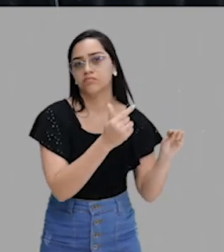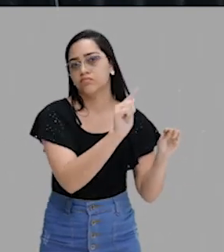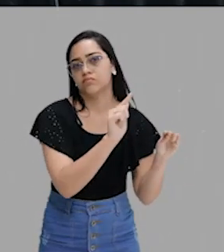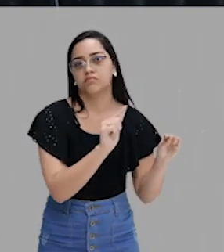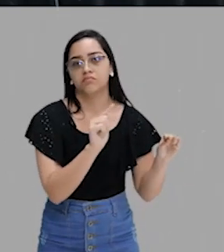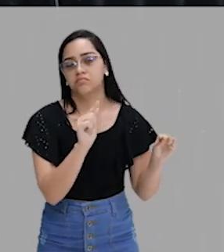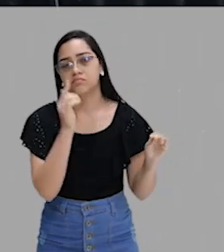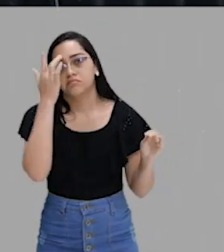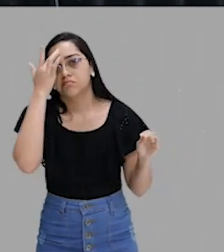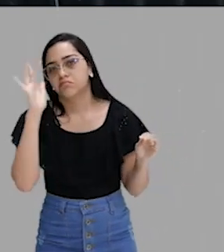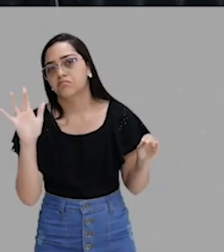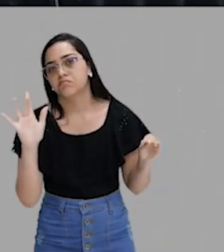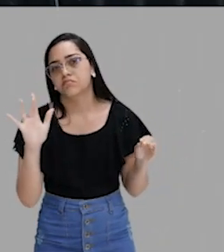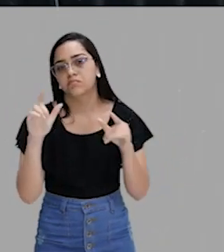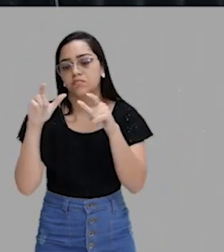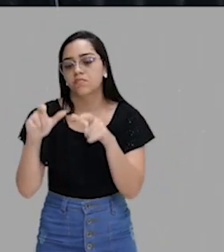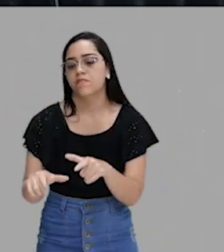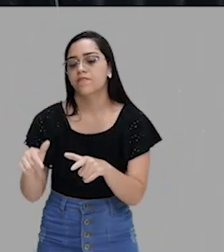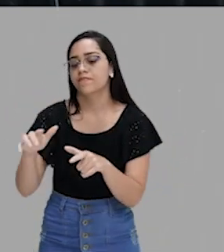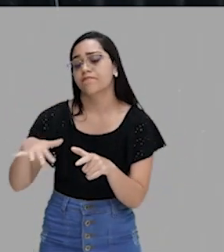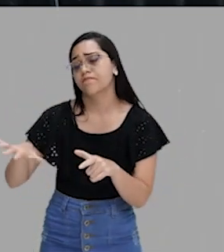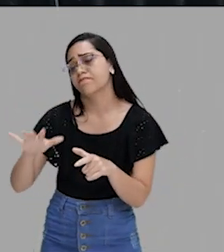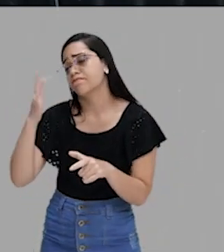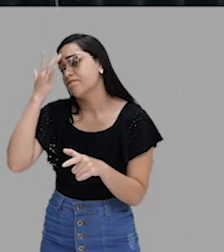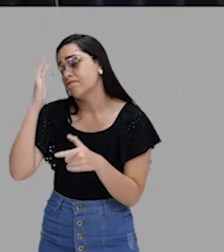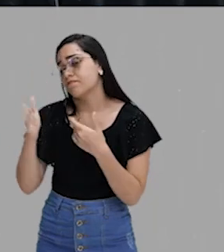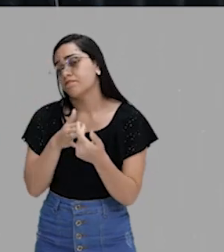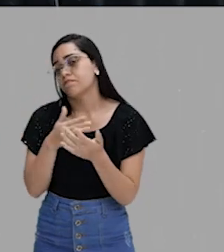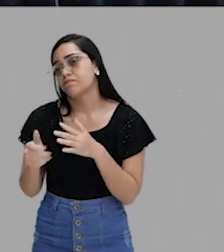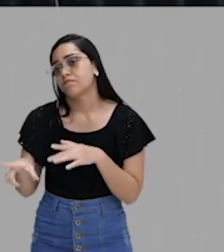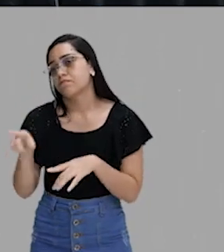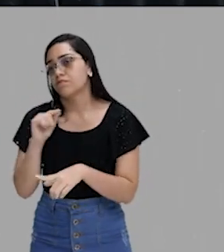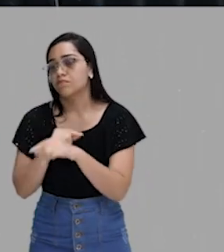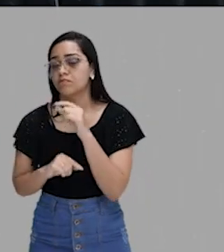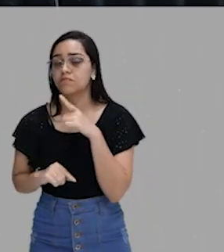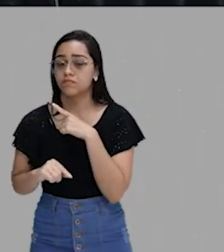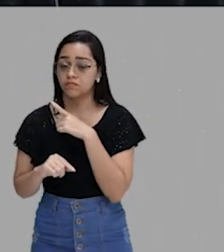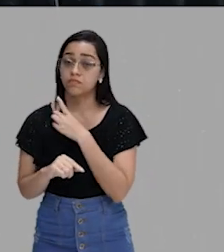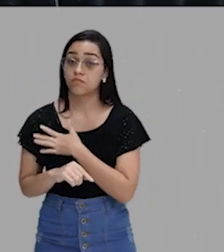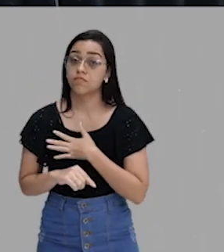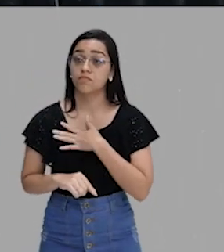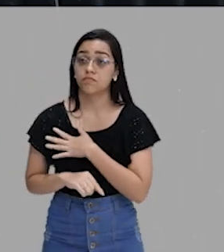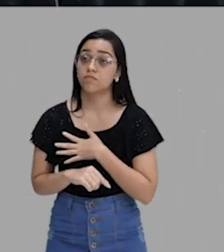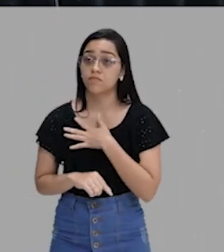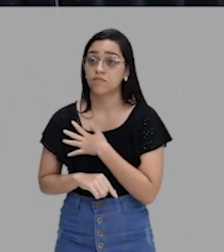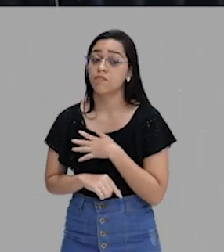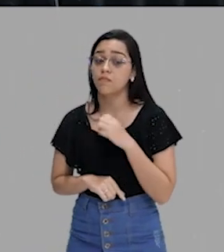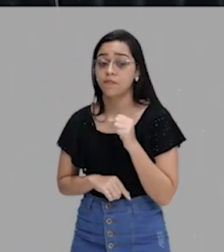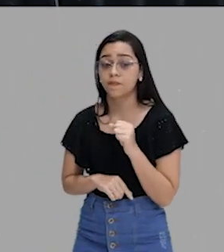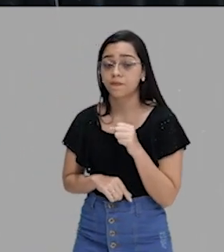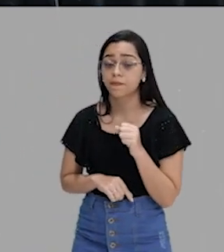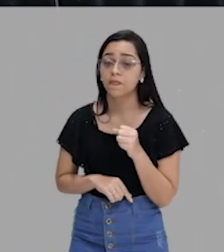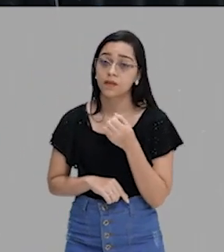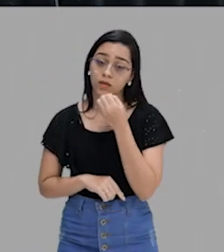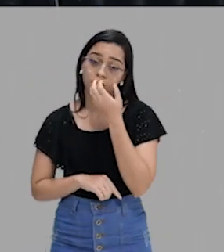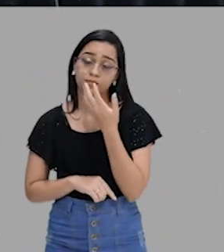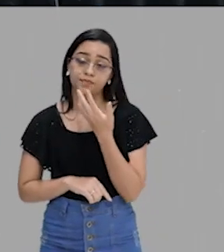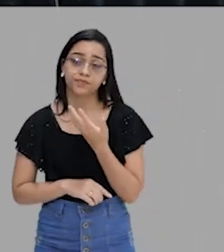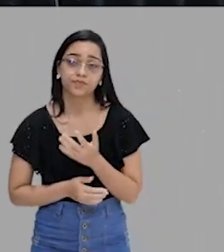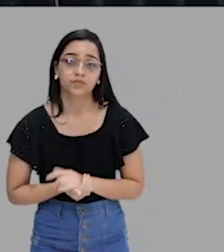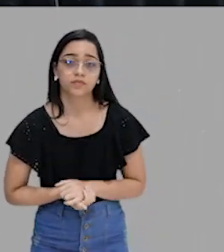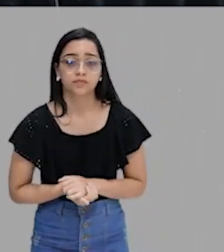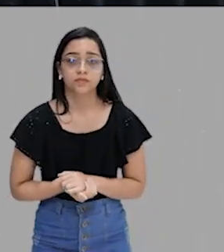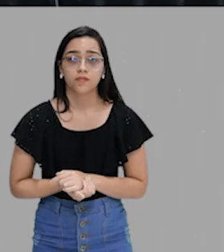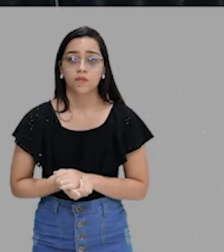lá, manusearem, colocar num outro espaço, enfim, qualquer decisão que venha satisfazer o bem comum, né, o